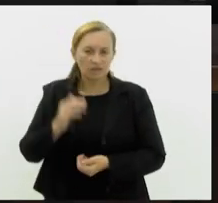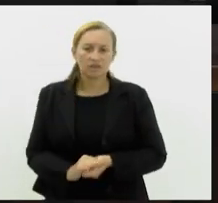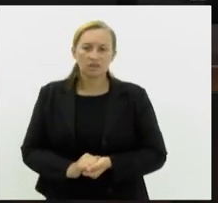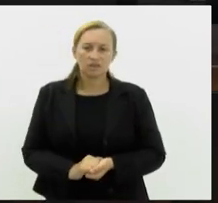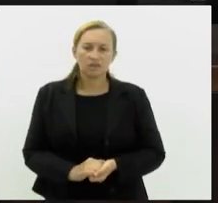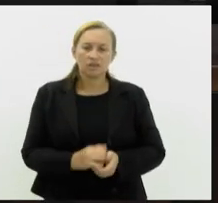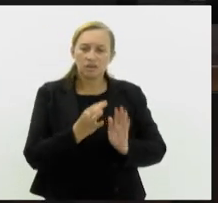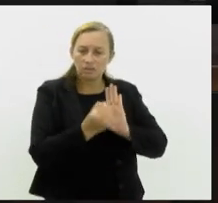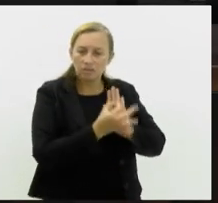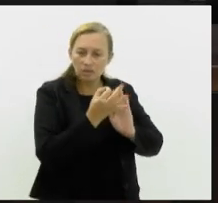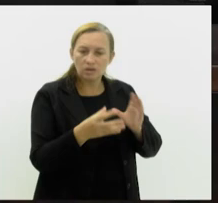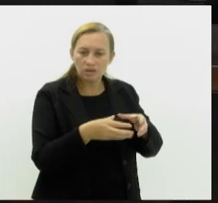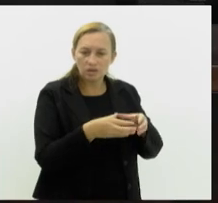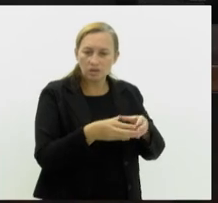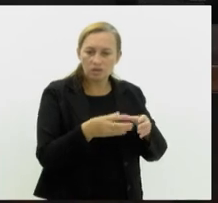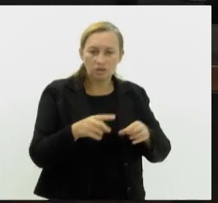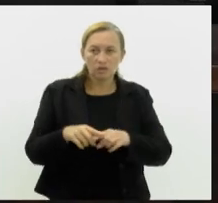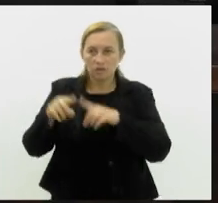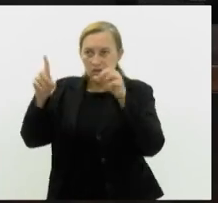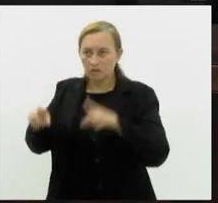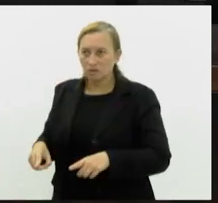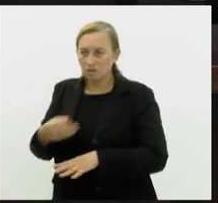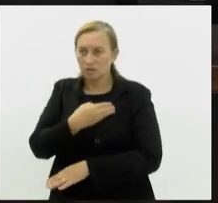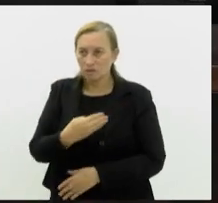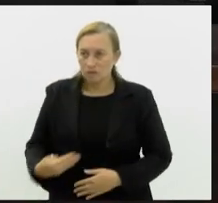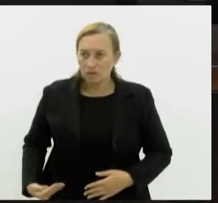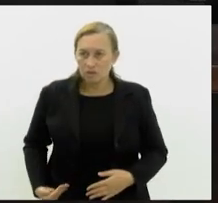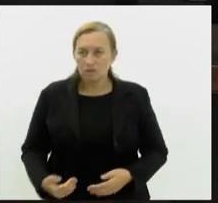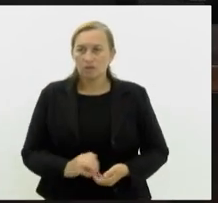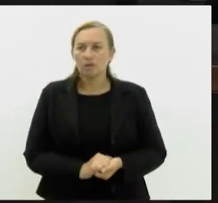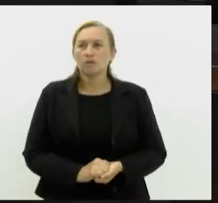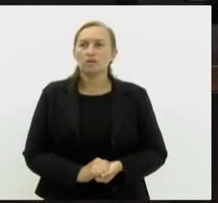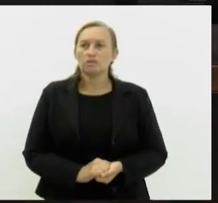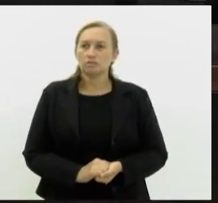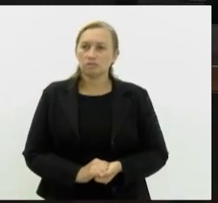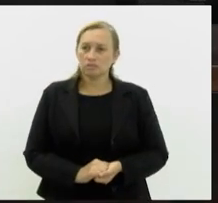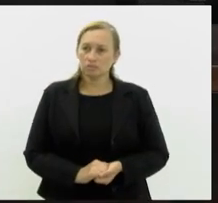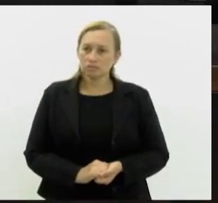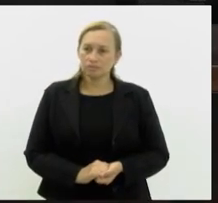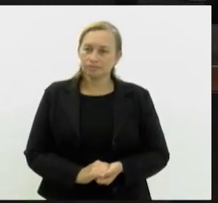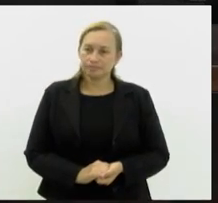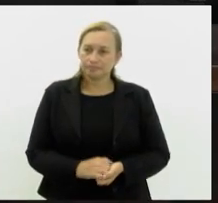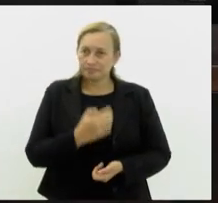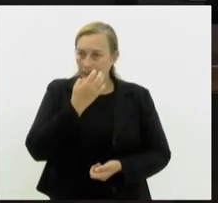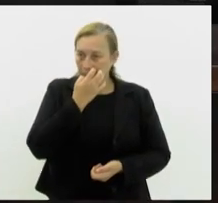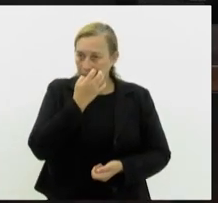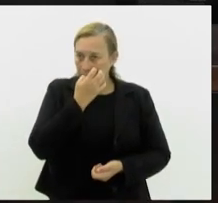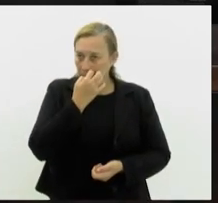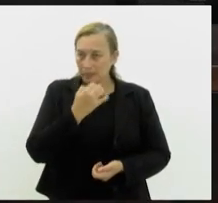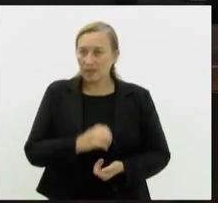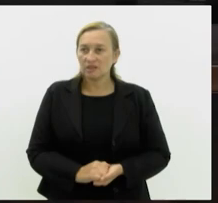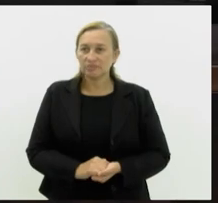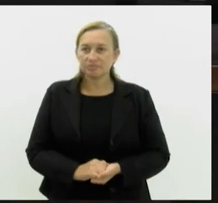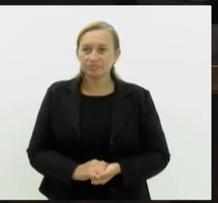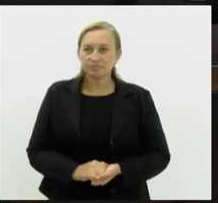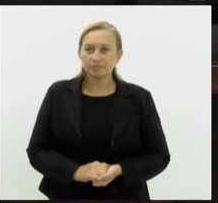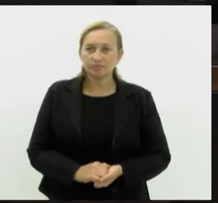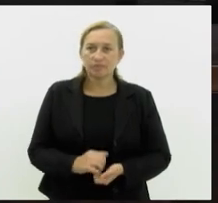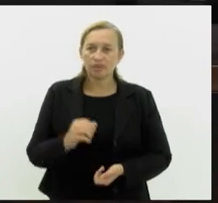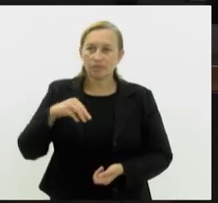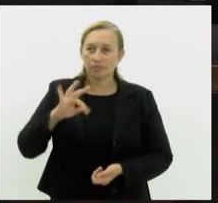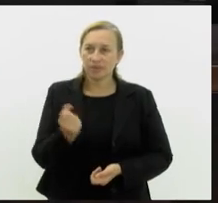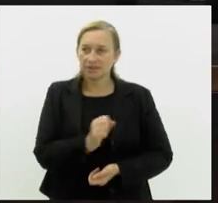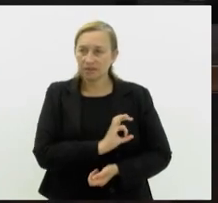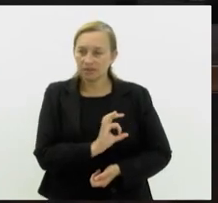Pendente de parecer da Comissão de Servidores Públicos. Para emitir parecer pela Comissão de Servidores Públicos, deputada Marta